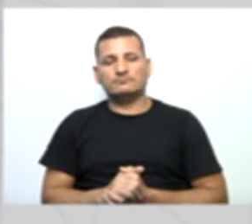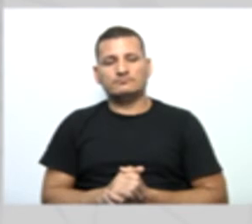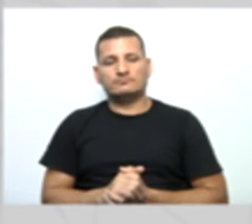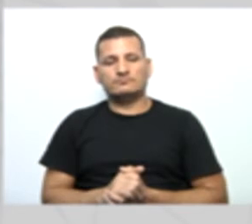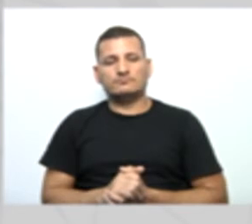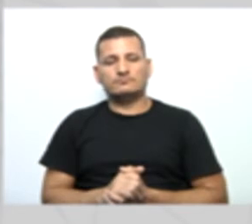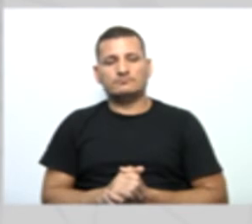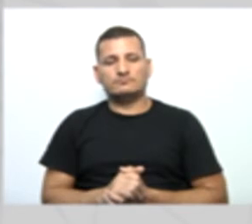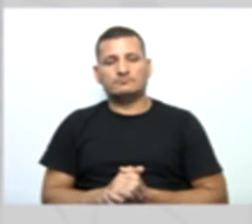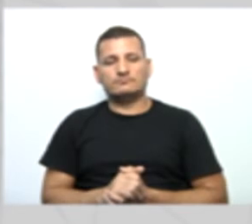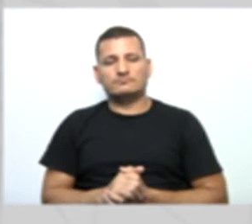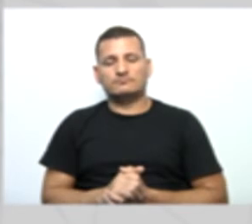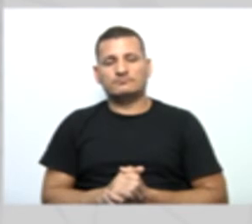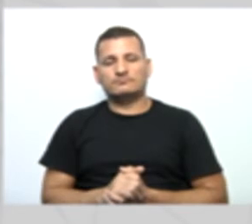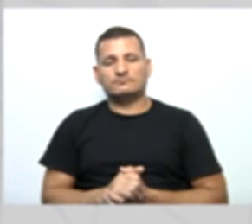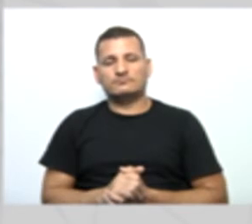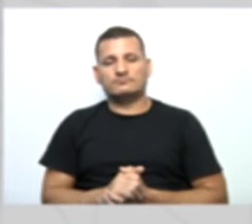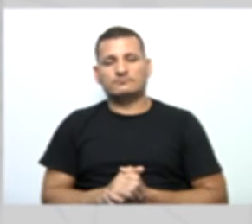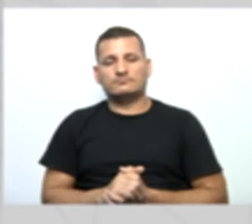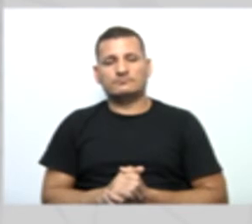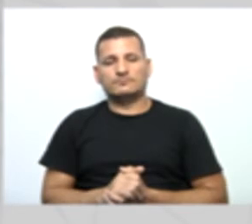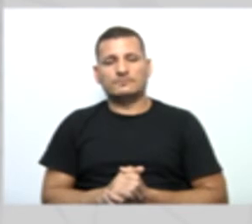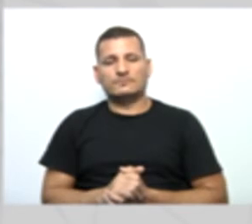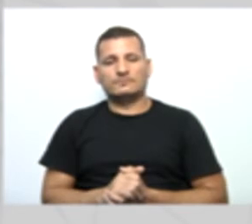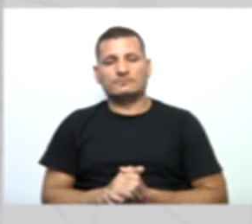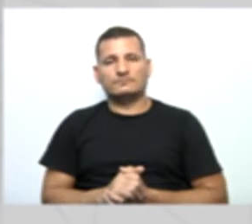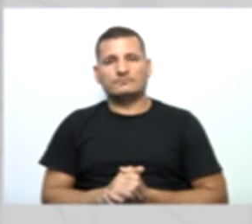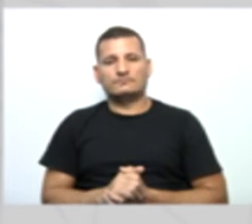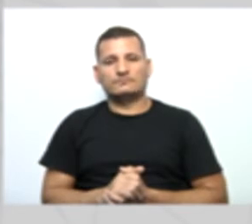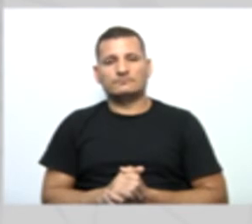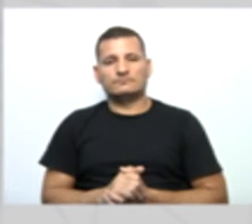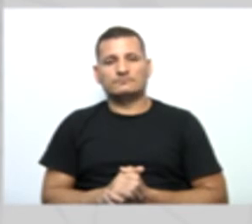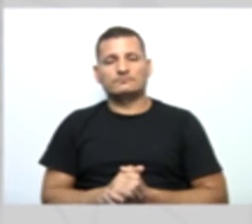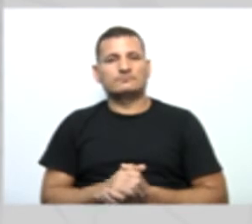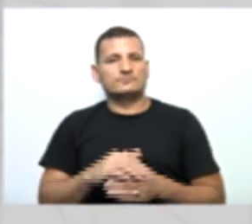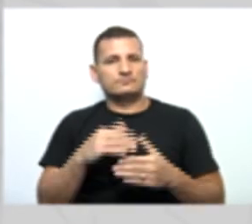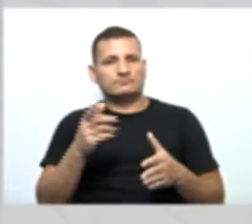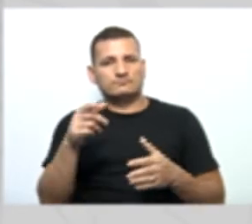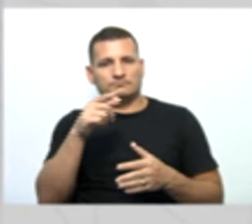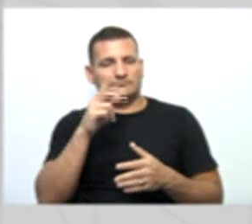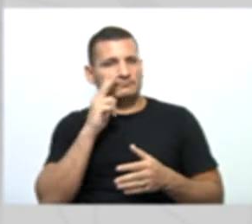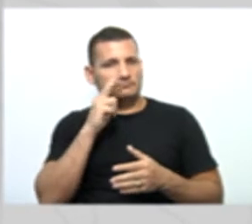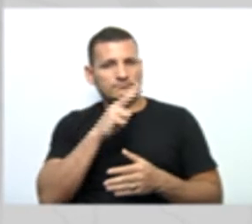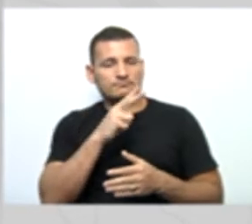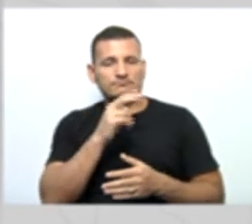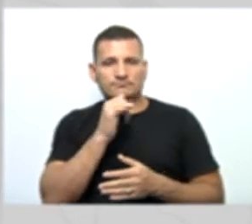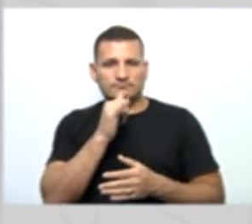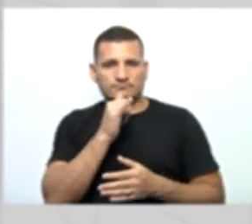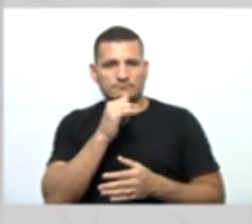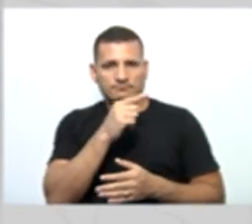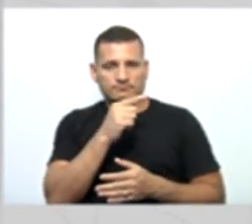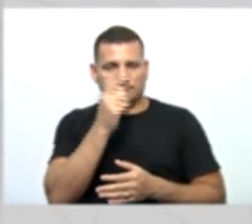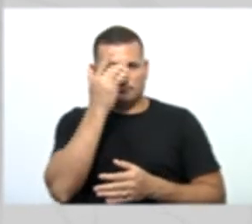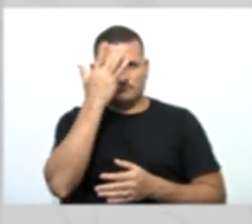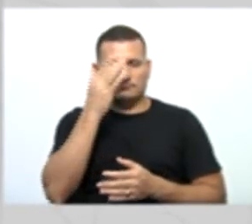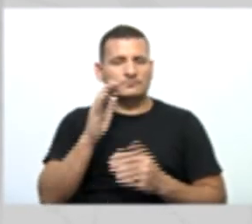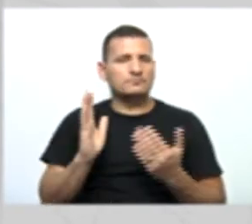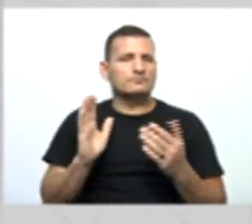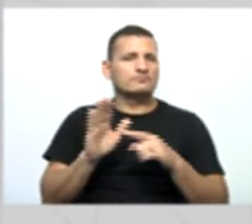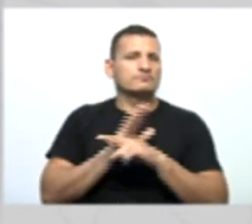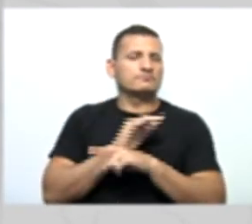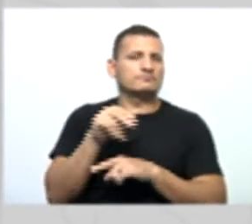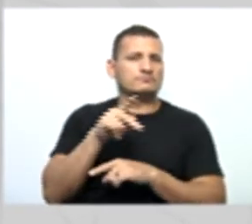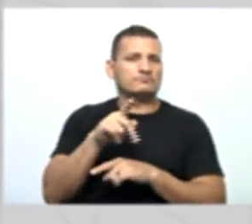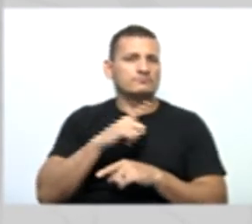o Mike e a Belinha para exemplificar, ok? Ficou fácil a compreensão desse exemplo? Professor Eduardo, surgiu alguma dúvida